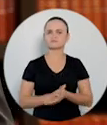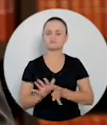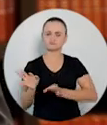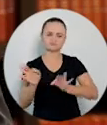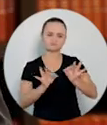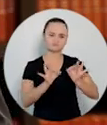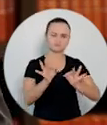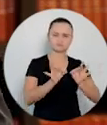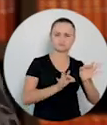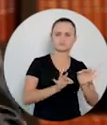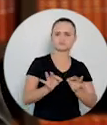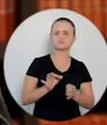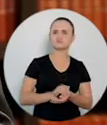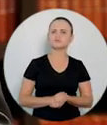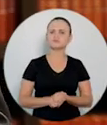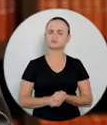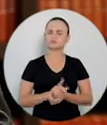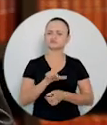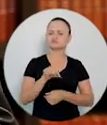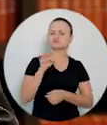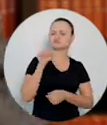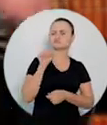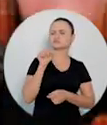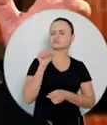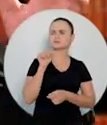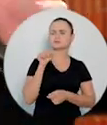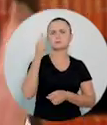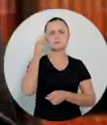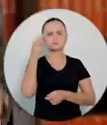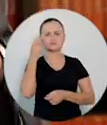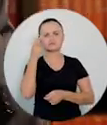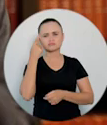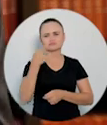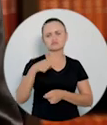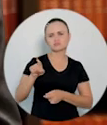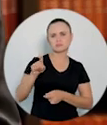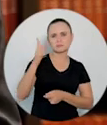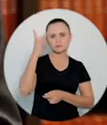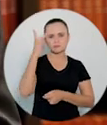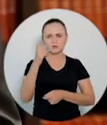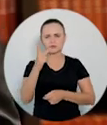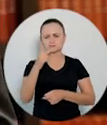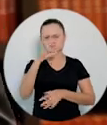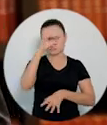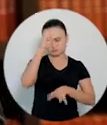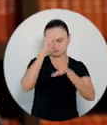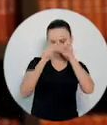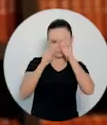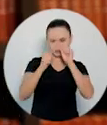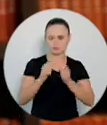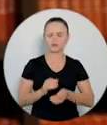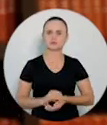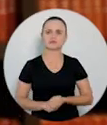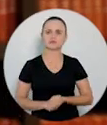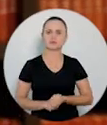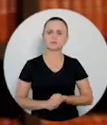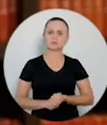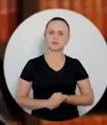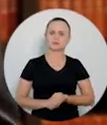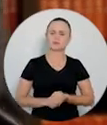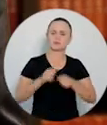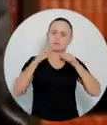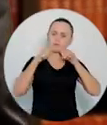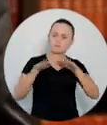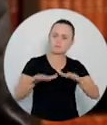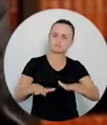Harvard justamente para entender como eles tratam vários temas importantes do direito constitucional sob o viés americano,